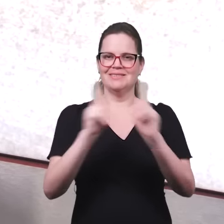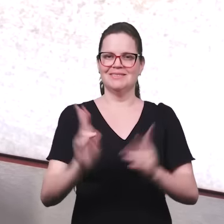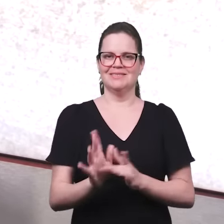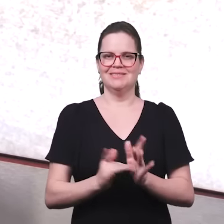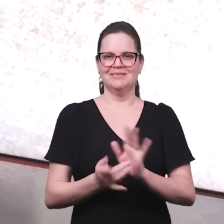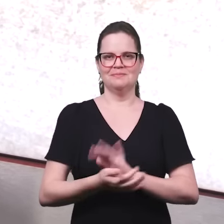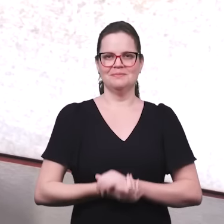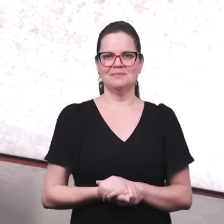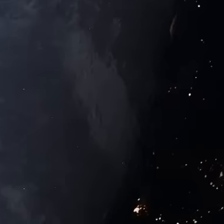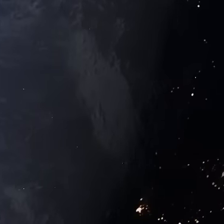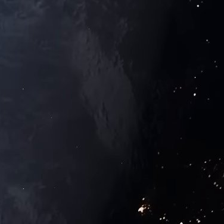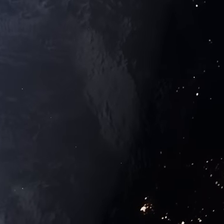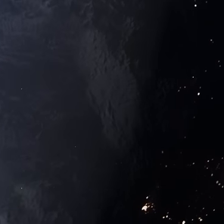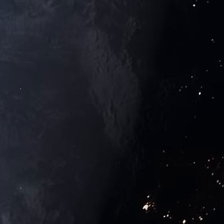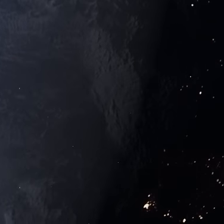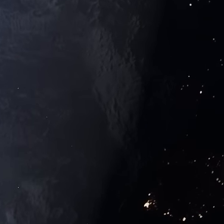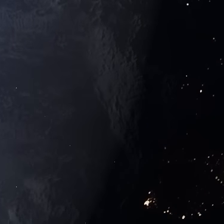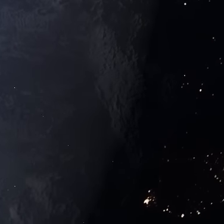paz do Senhor Jesus.